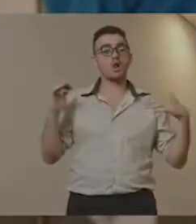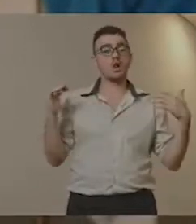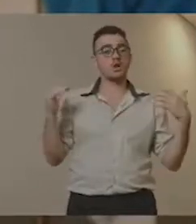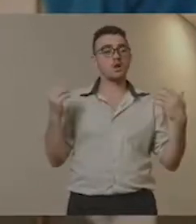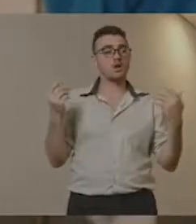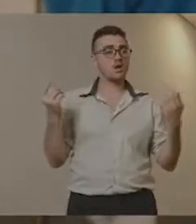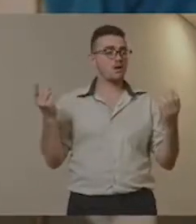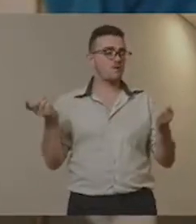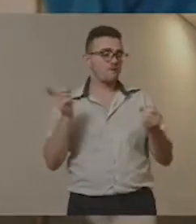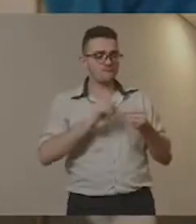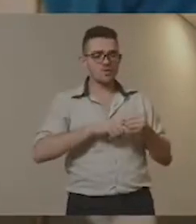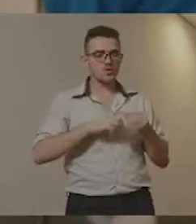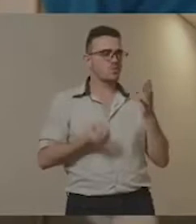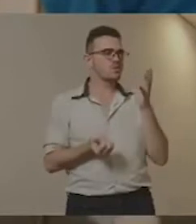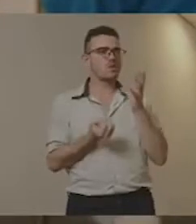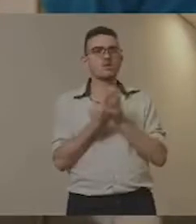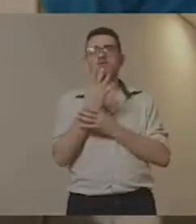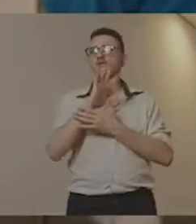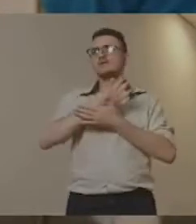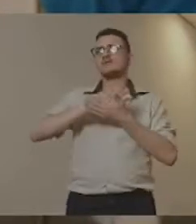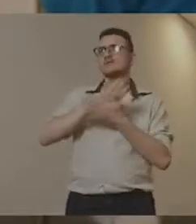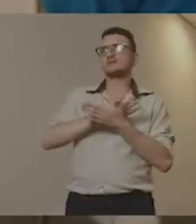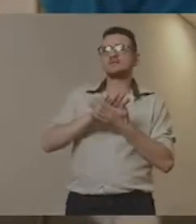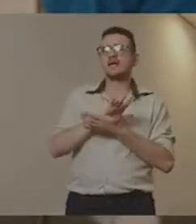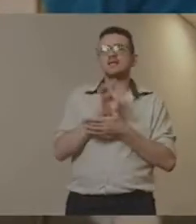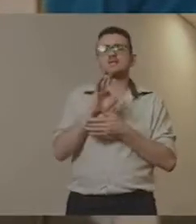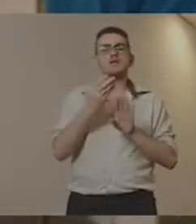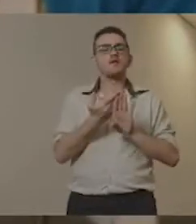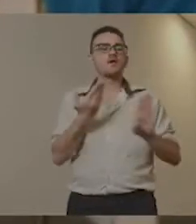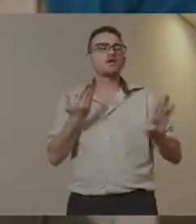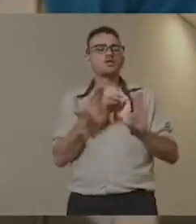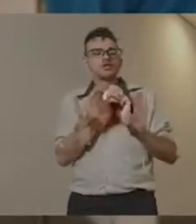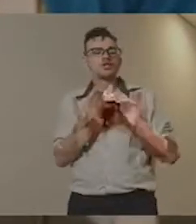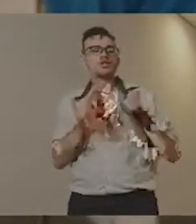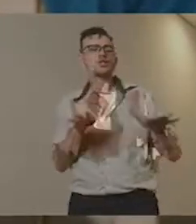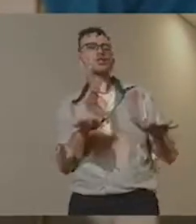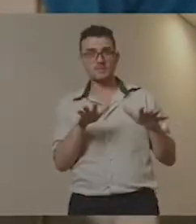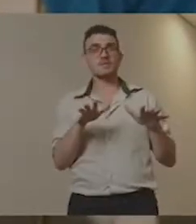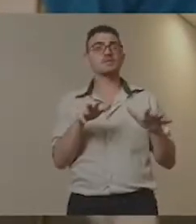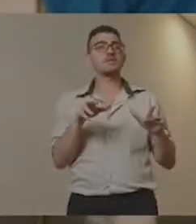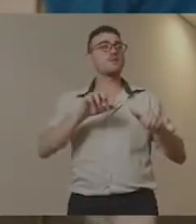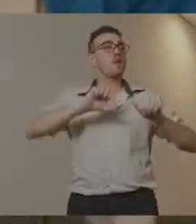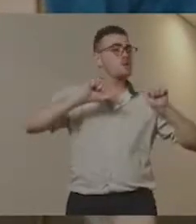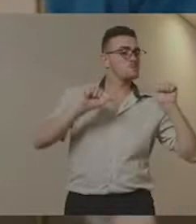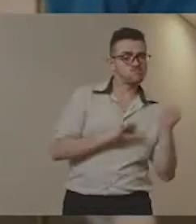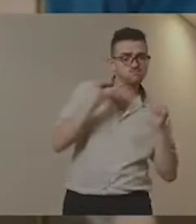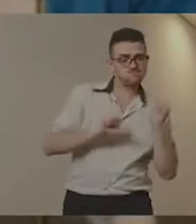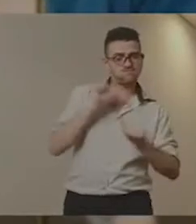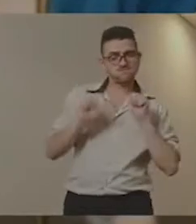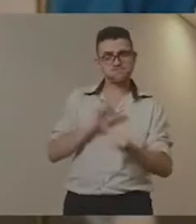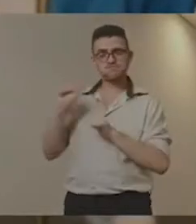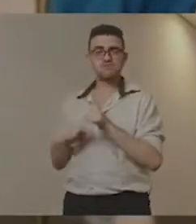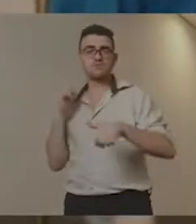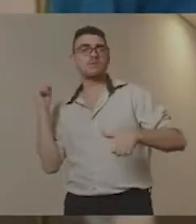segue. Mas o ponto é que nessa pandemia, muitas mudanças aconteceram.